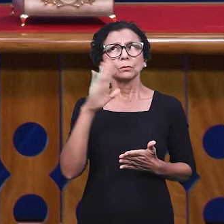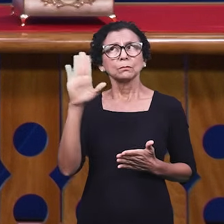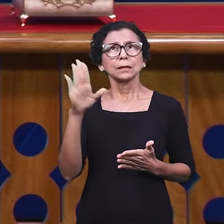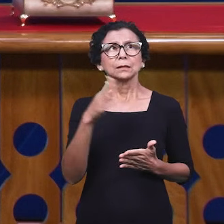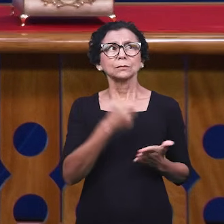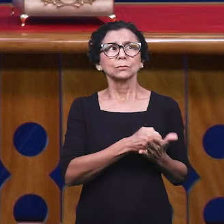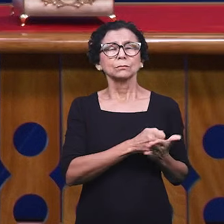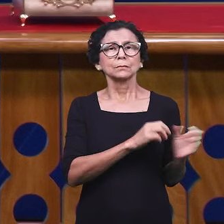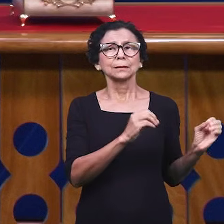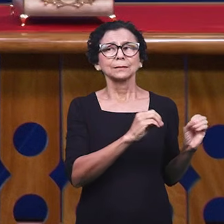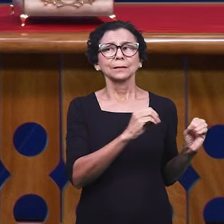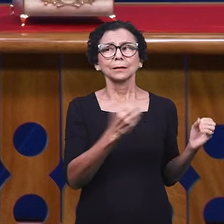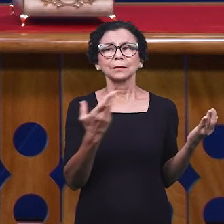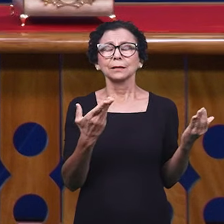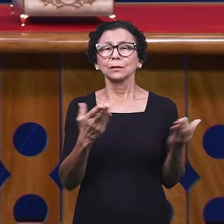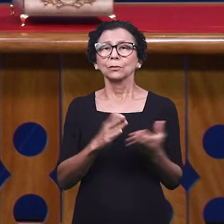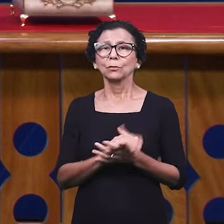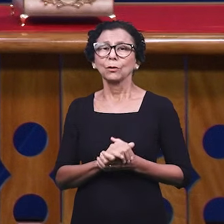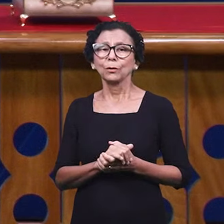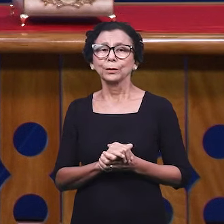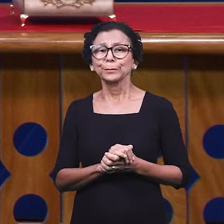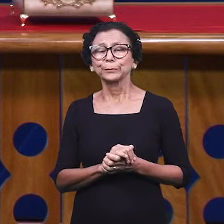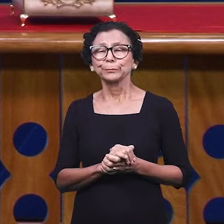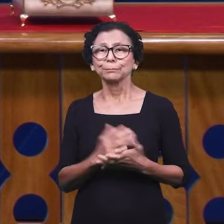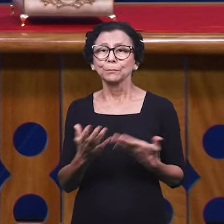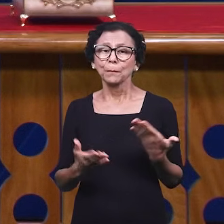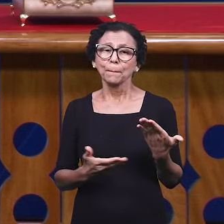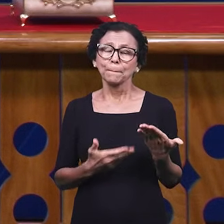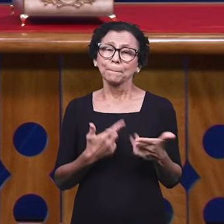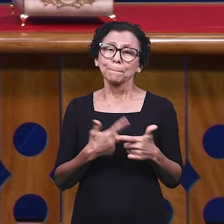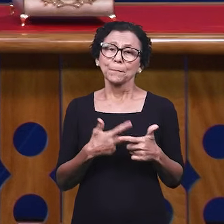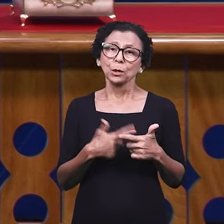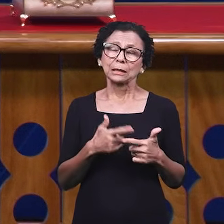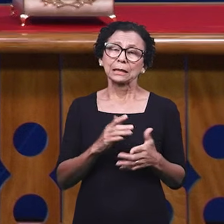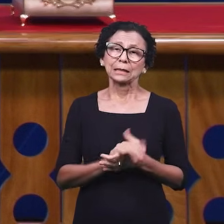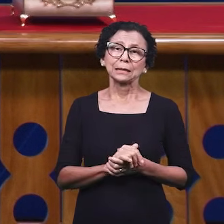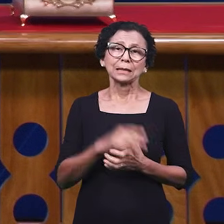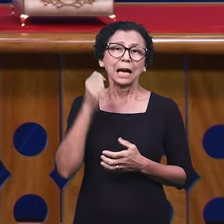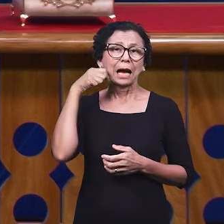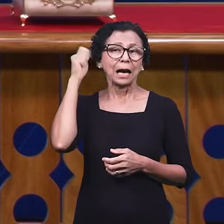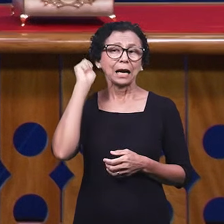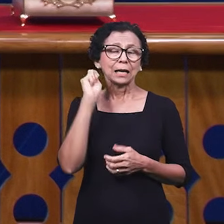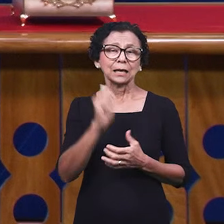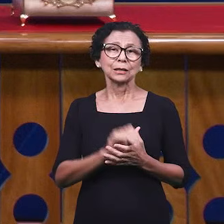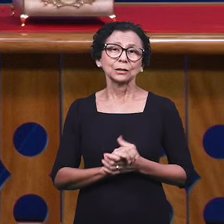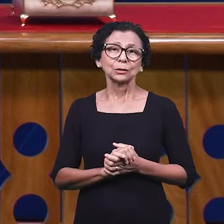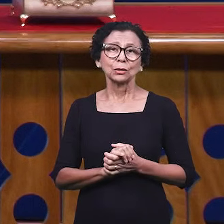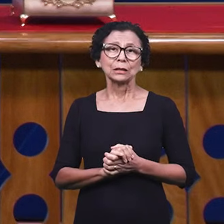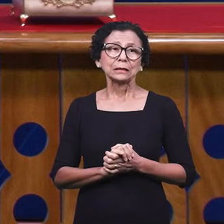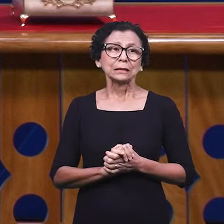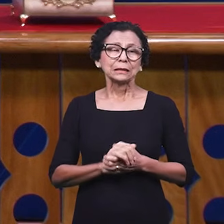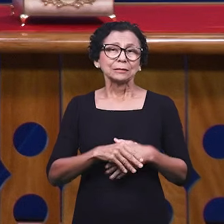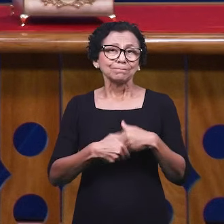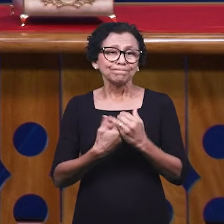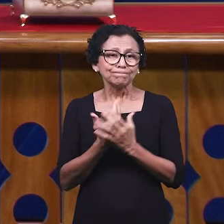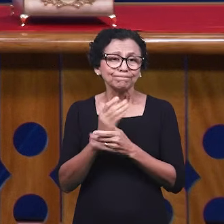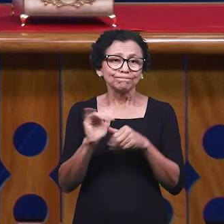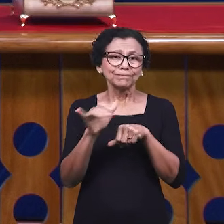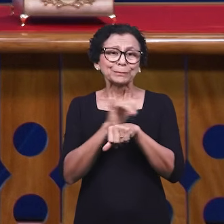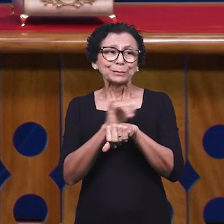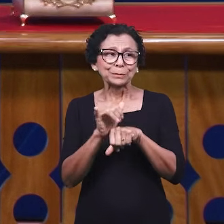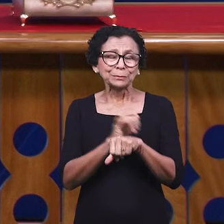Mas ela estava numa batalha, né? Batalhando. É a batalha da fé, né? Mas nesse momento, ela não ficou sozinha.